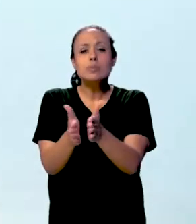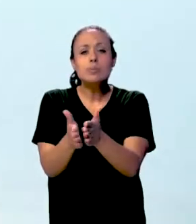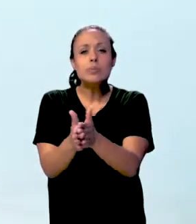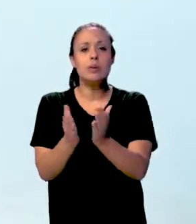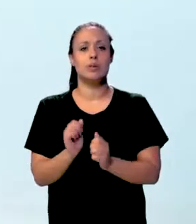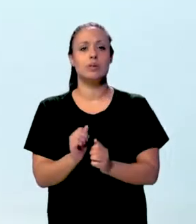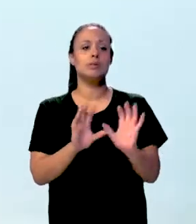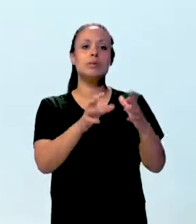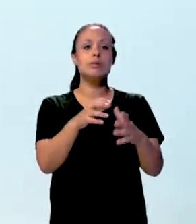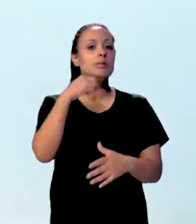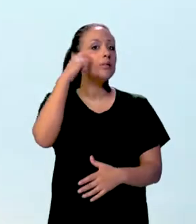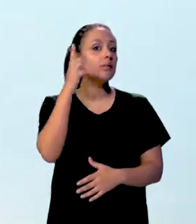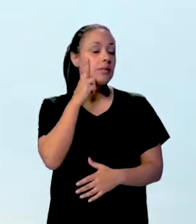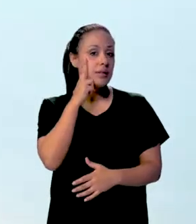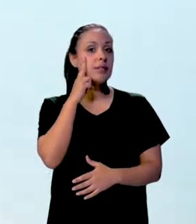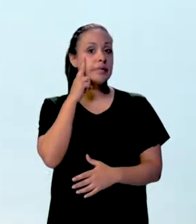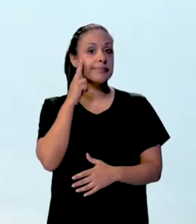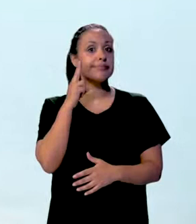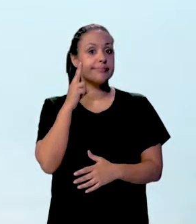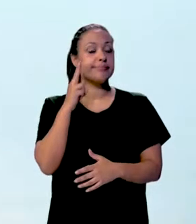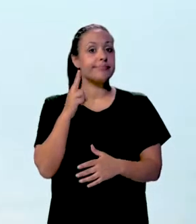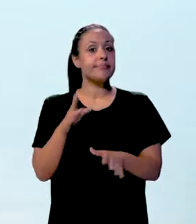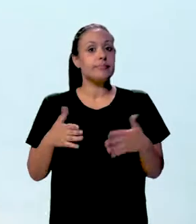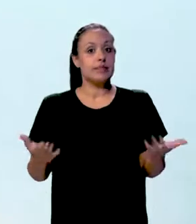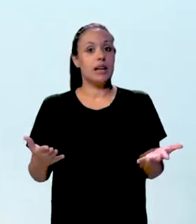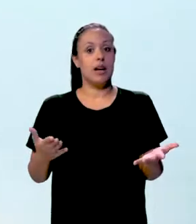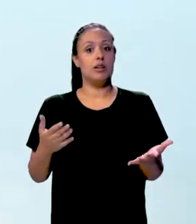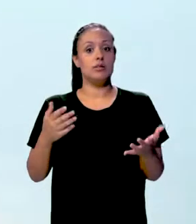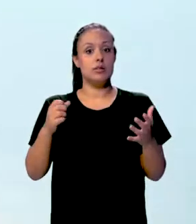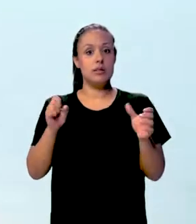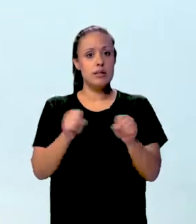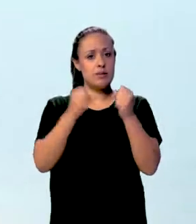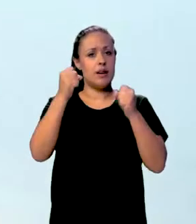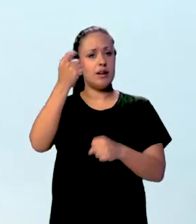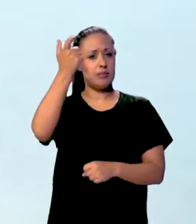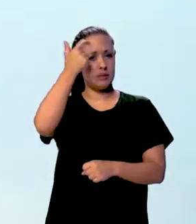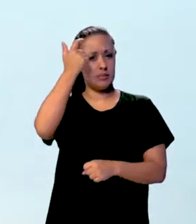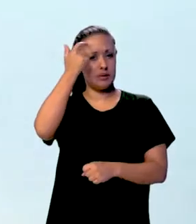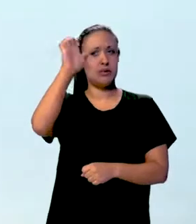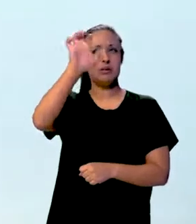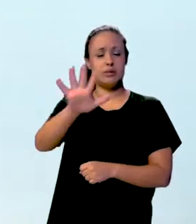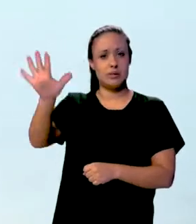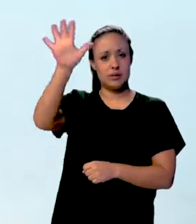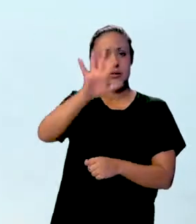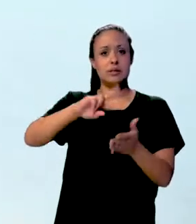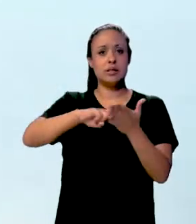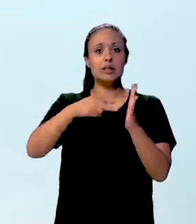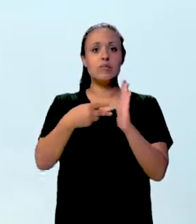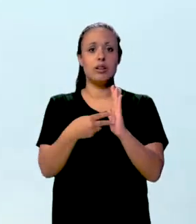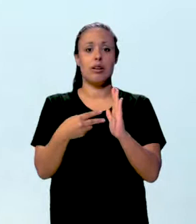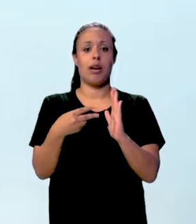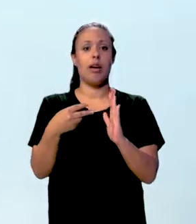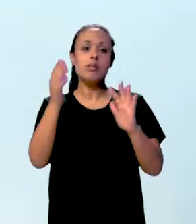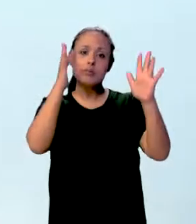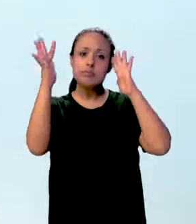das pessoas empobrecidas, né? Então, descolonizar o pensamento é refletir até que ponto essas ferramentas de um